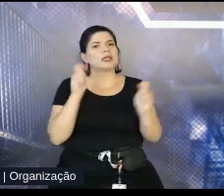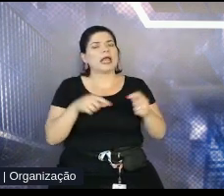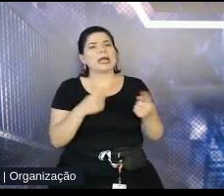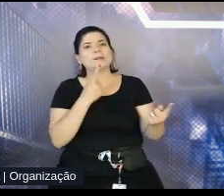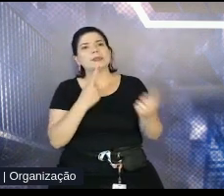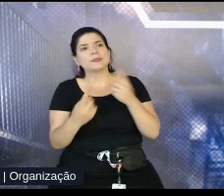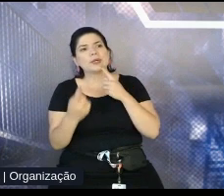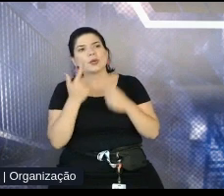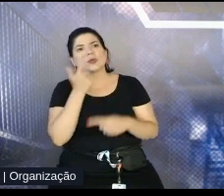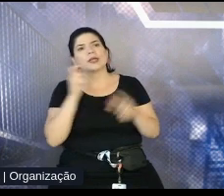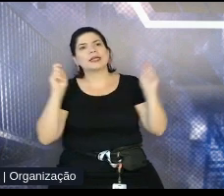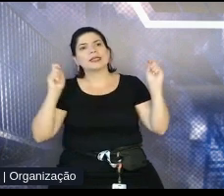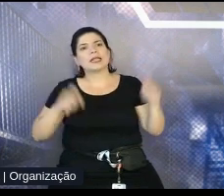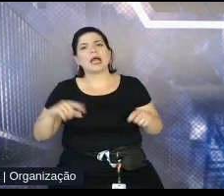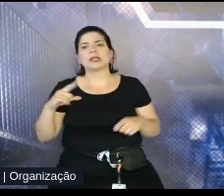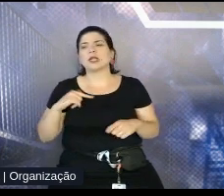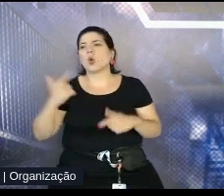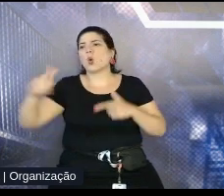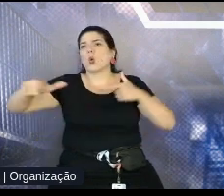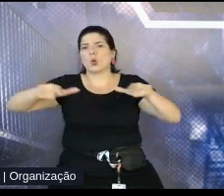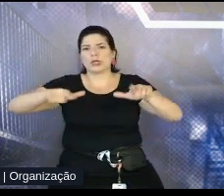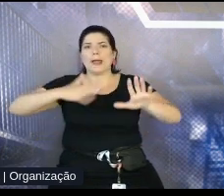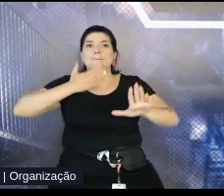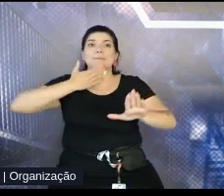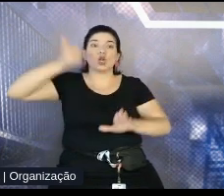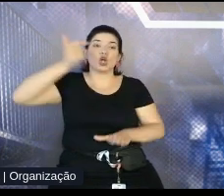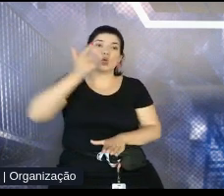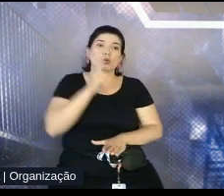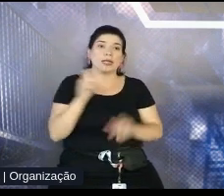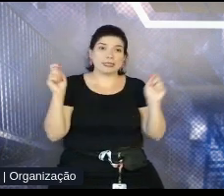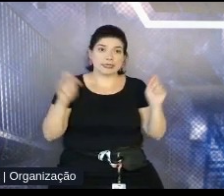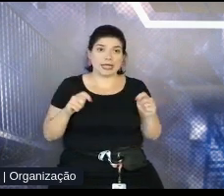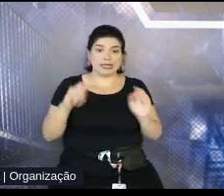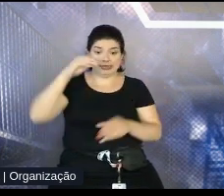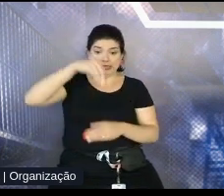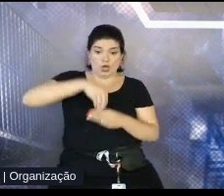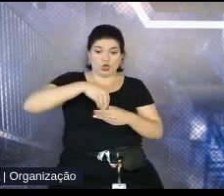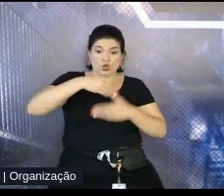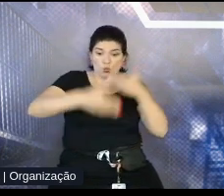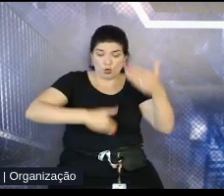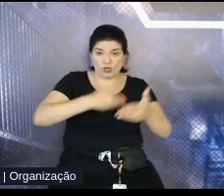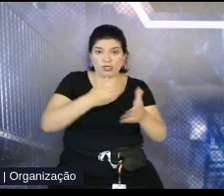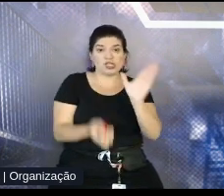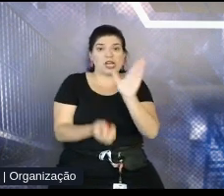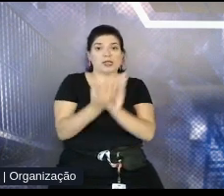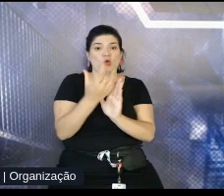gente consegue estar trazendo esses pontos de melhoria para dentro do nosso processo de desenvolvimento de software.